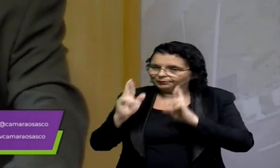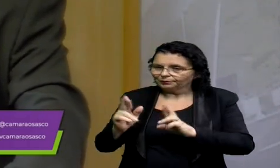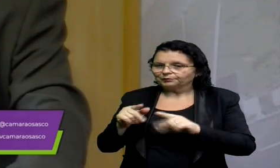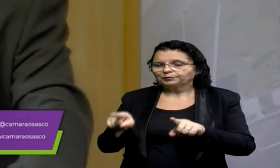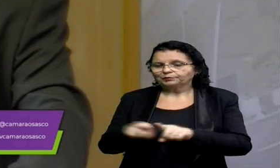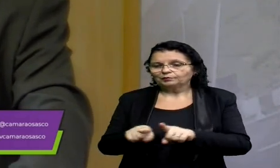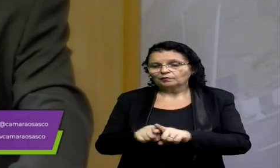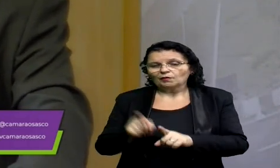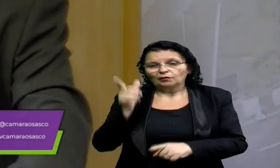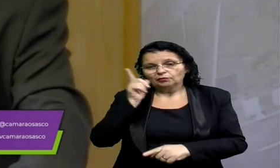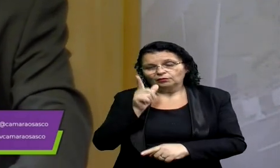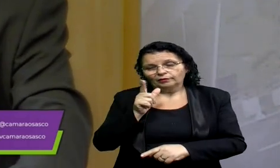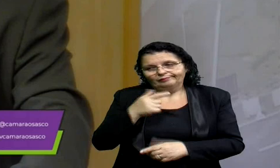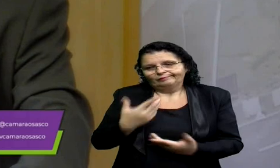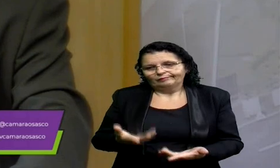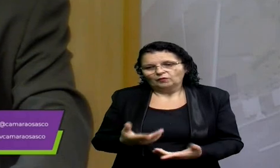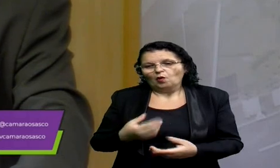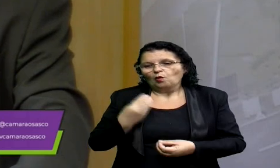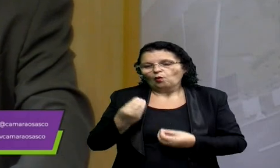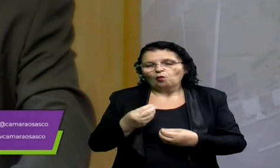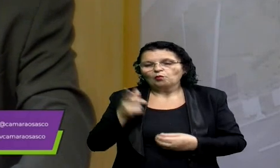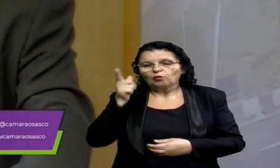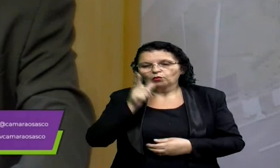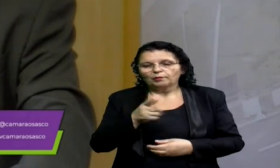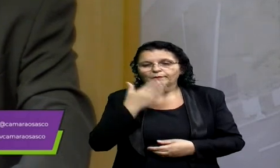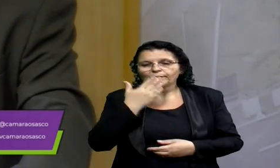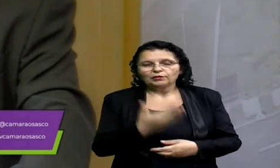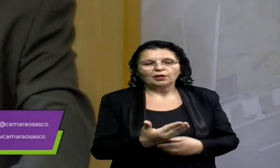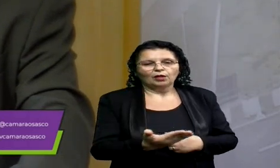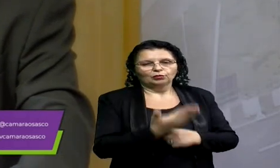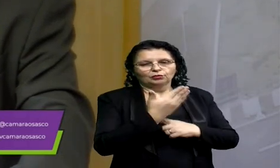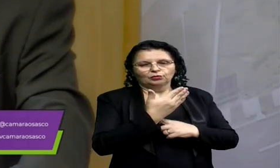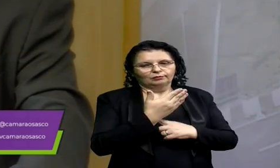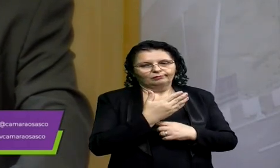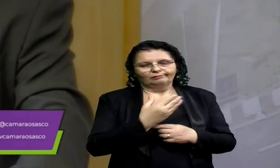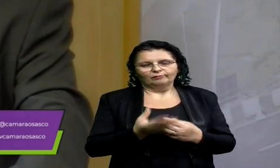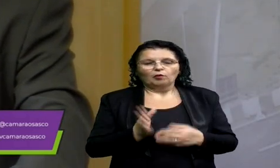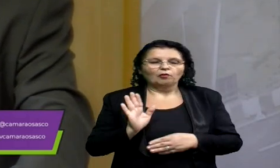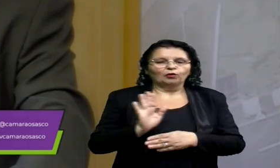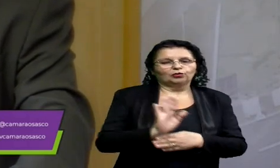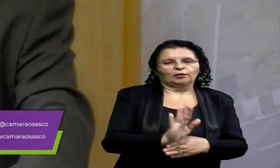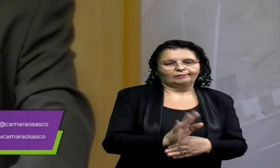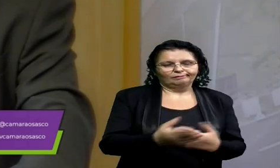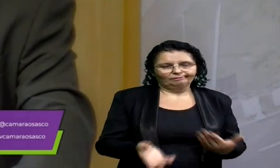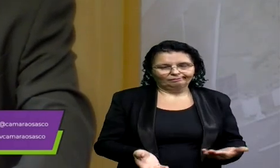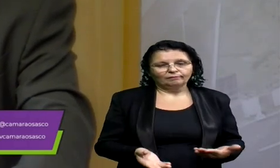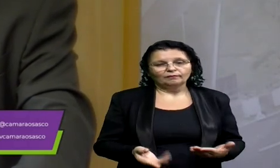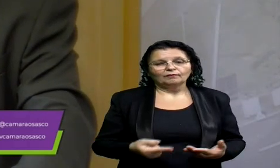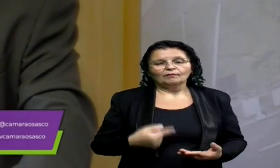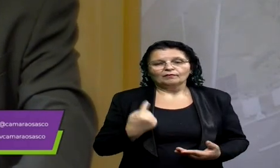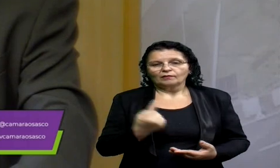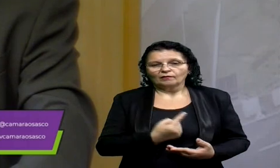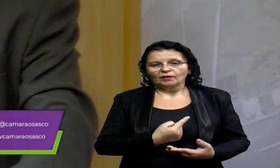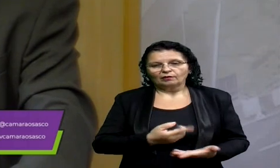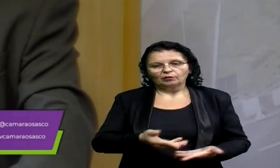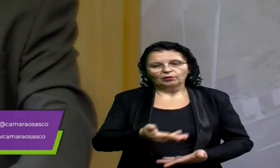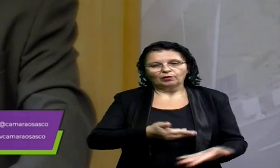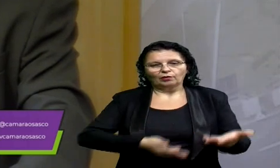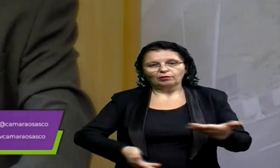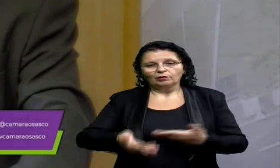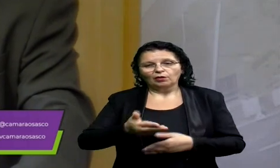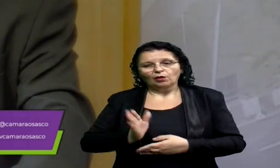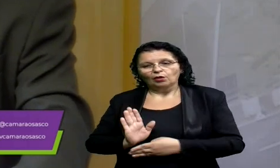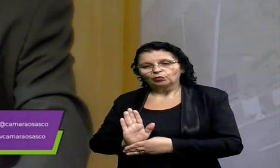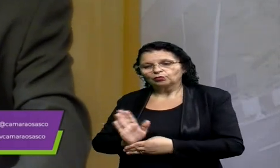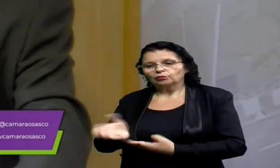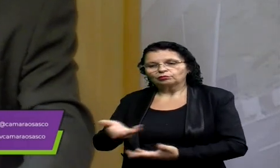se eu não conseguir ser atendido né Joel como é que eu vou pedir ajuda pros moradores futuramente então a vida da gente é uma troca né você me ajuda